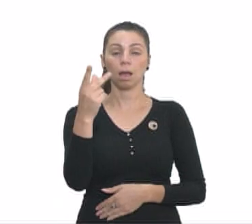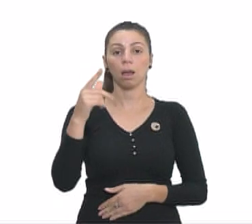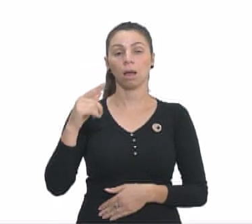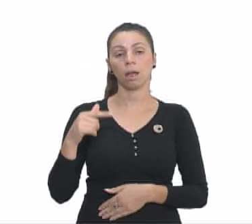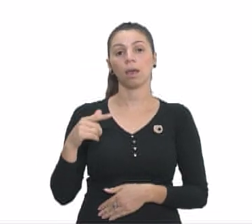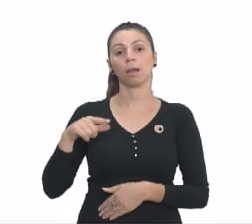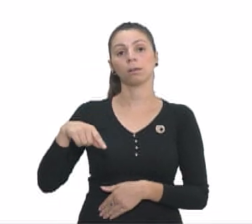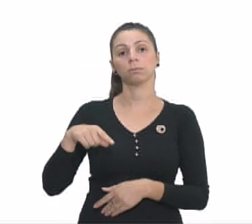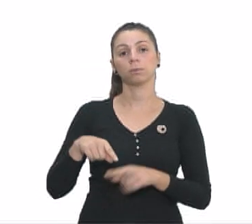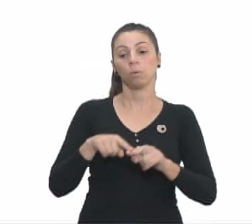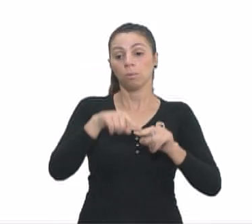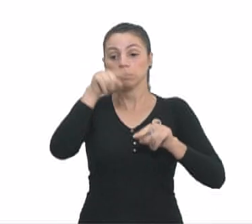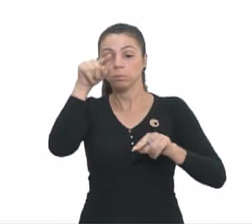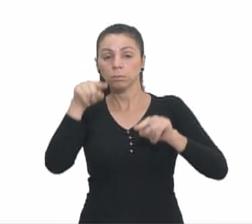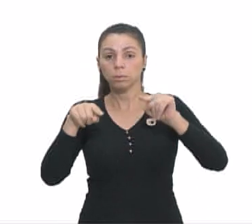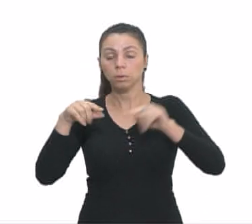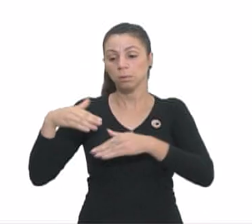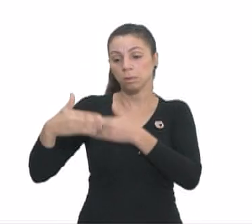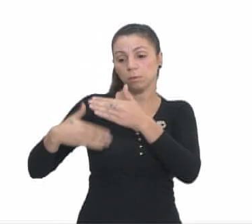em